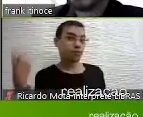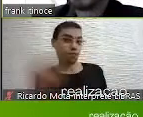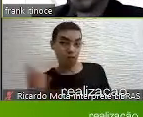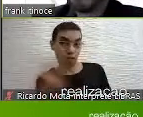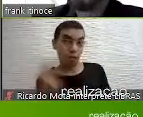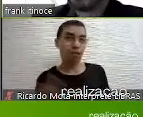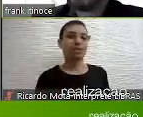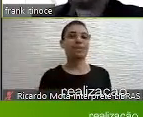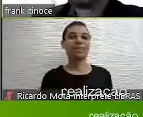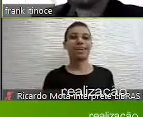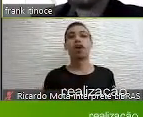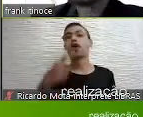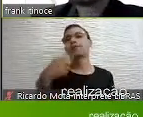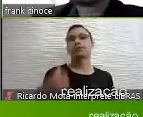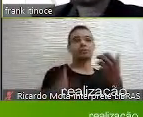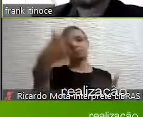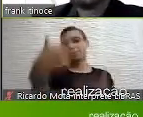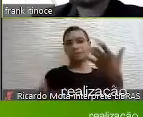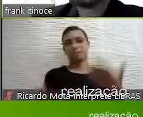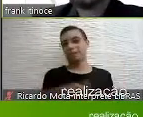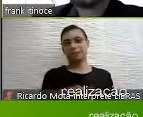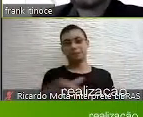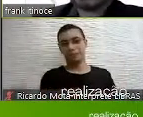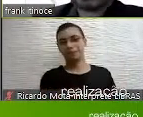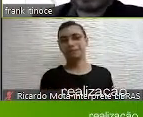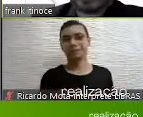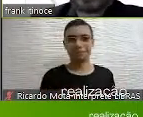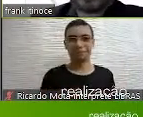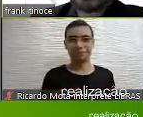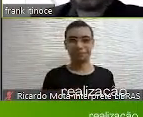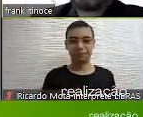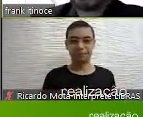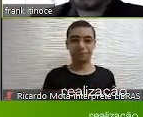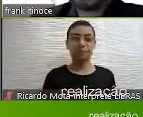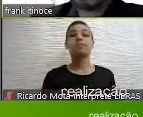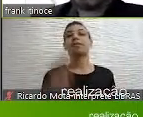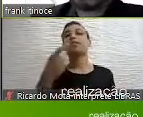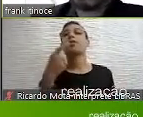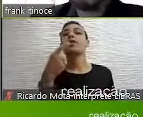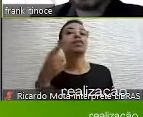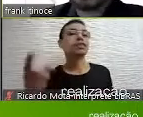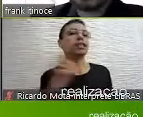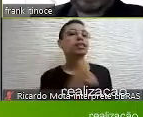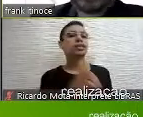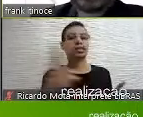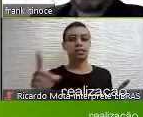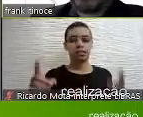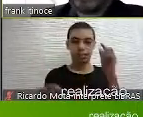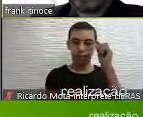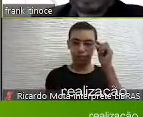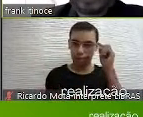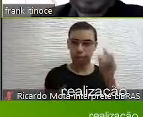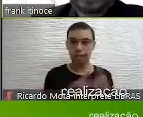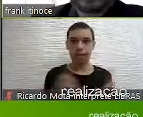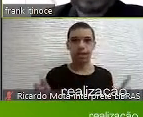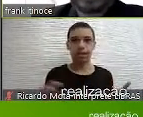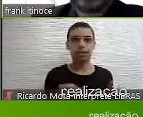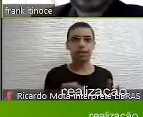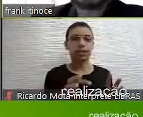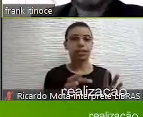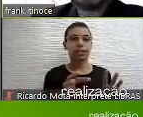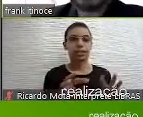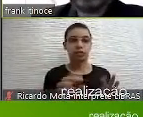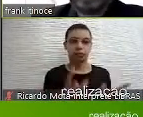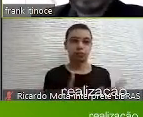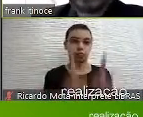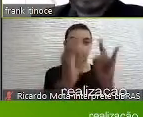Começa a contar a historinha. As dicas, as condições para você ter um procedimento, um projeto técnico simplificado estão aqui na